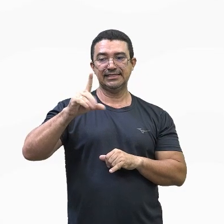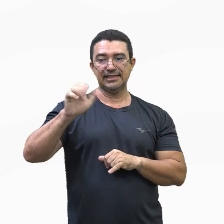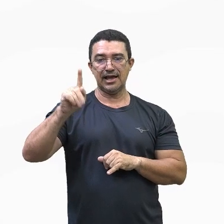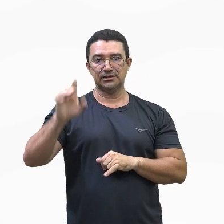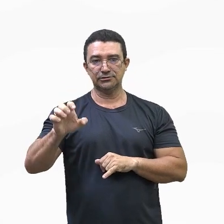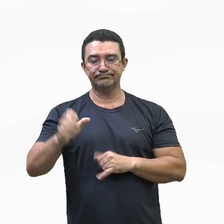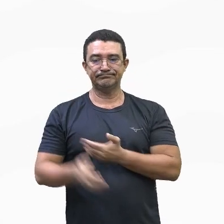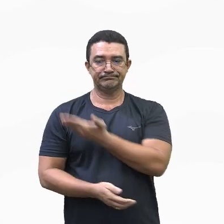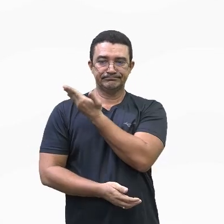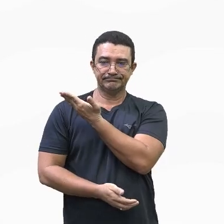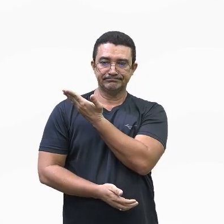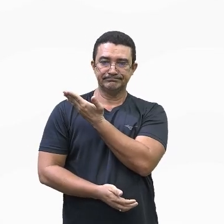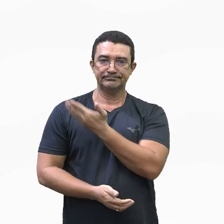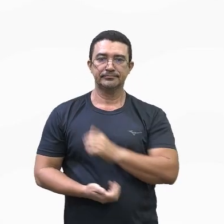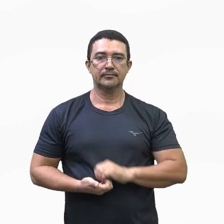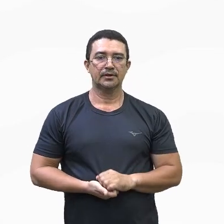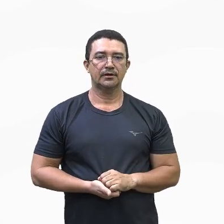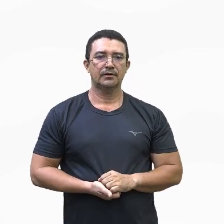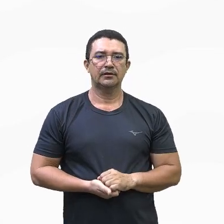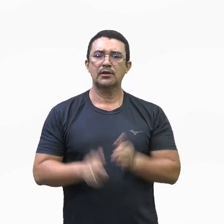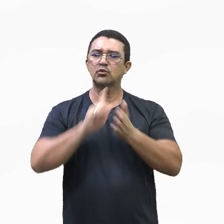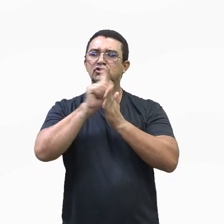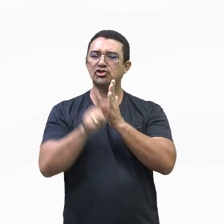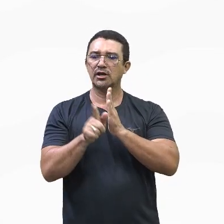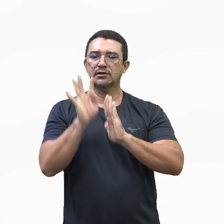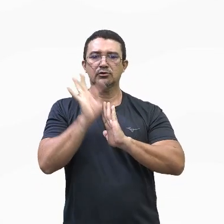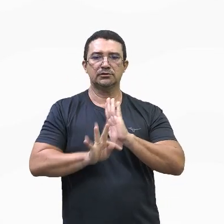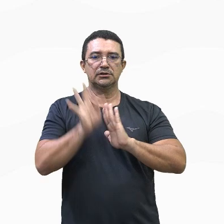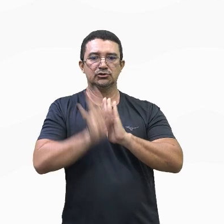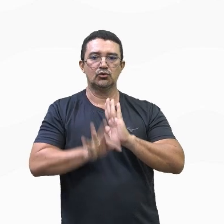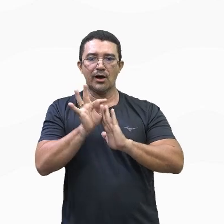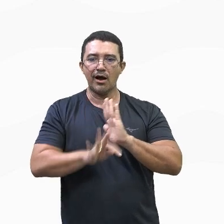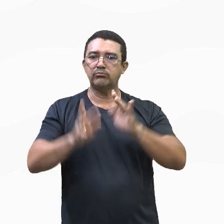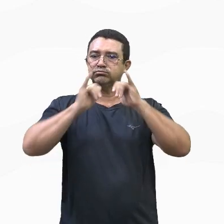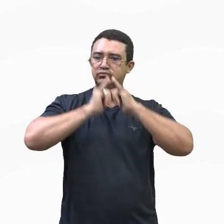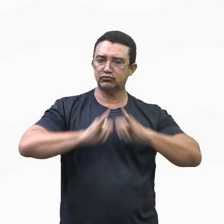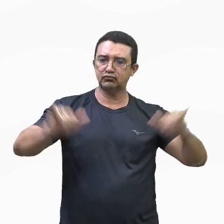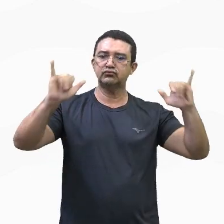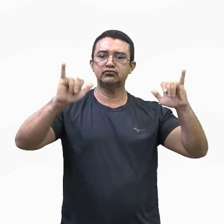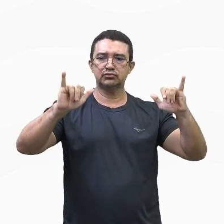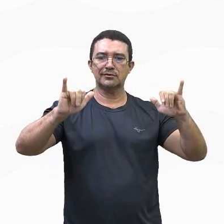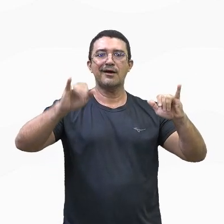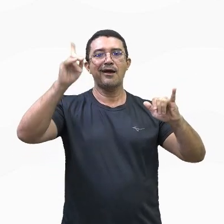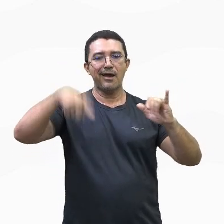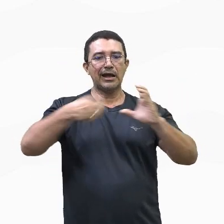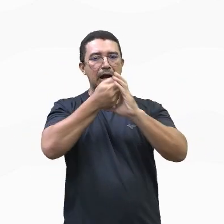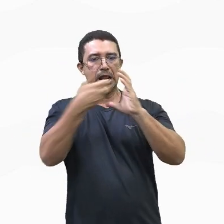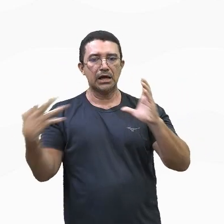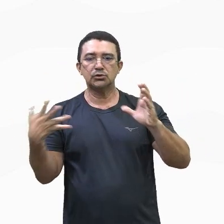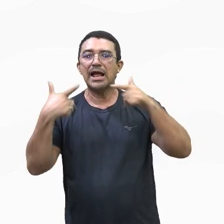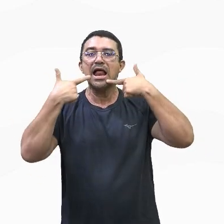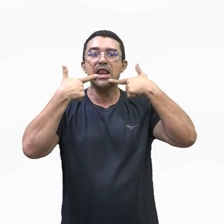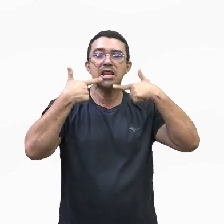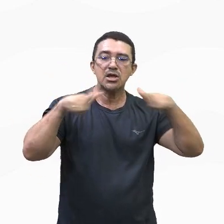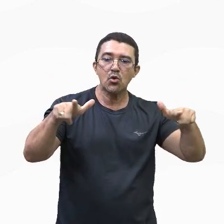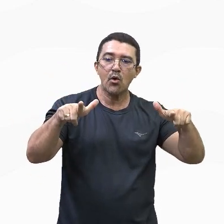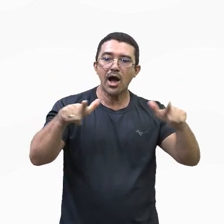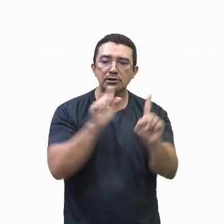gênero? Então vejam só, que o gênero textual, né, anúncio publicitário, é caracterizado pela